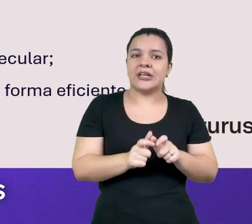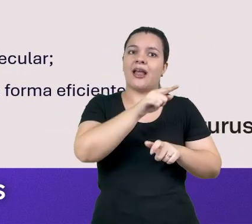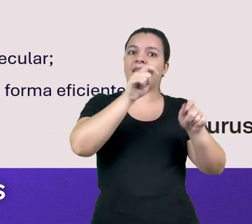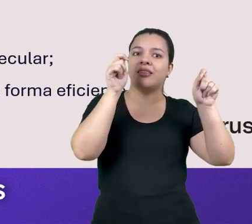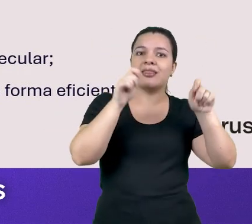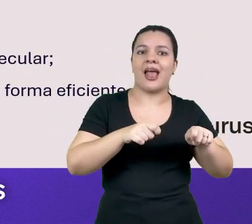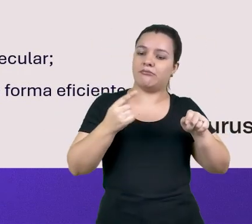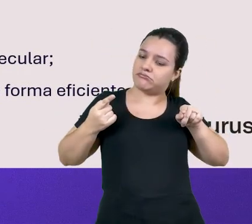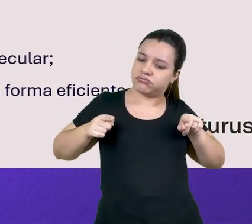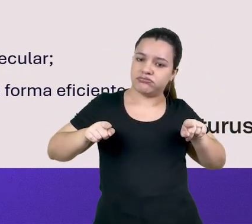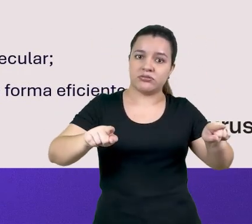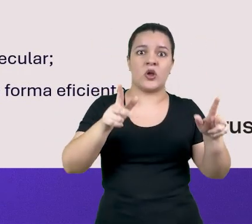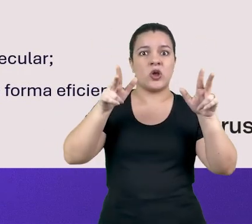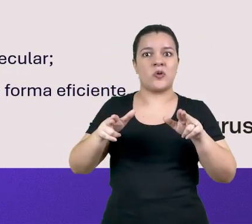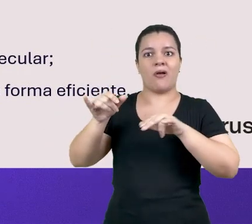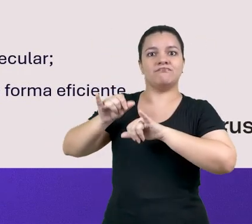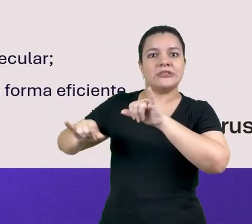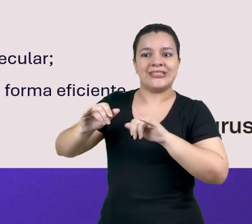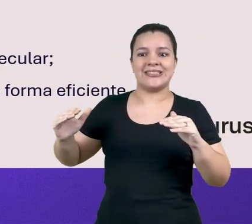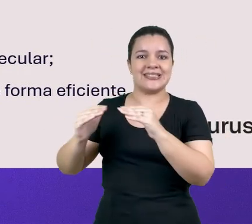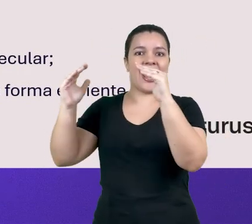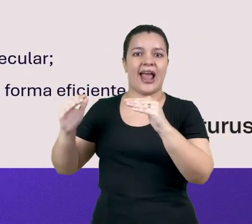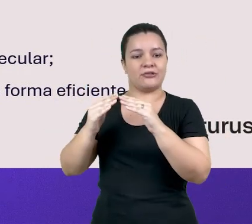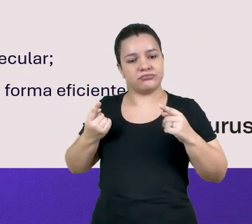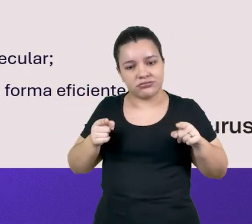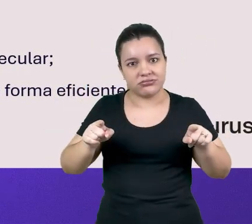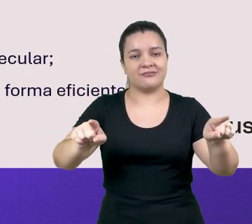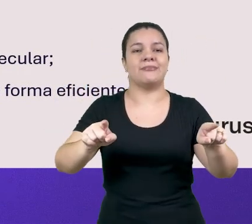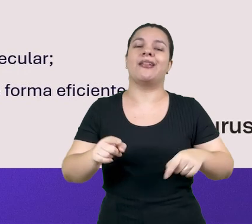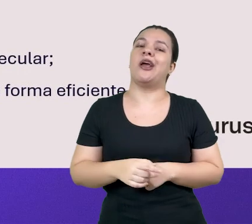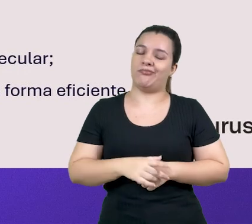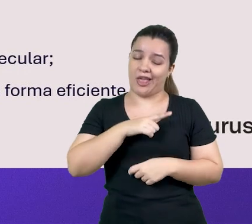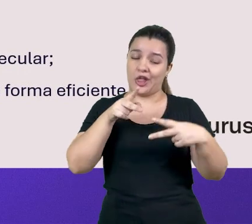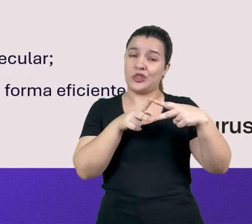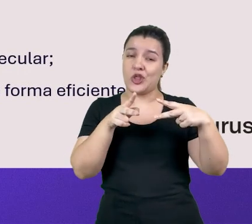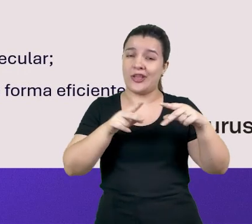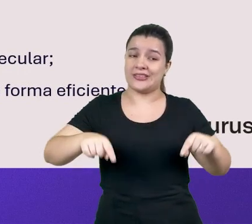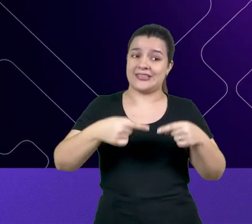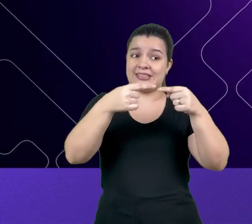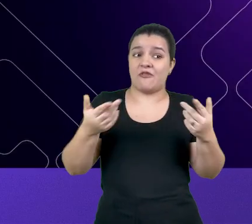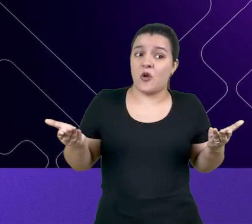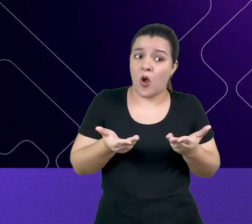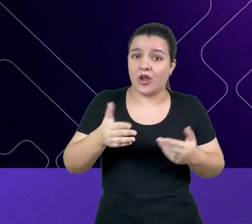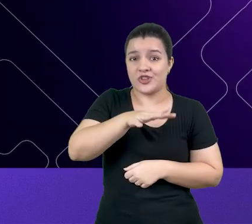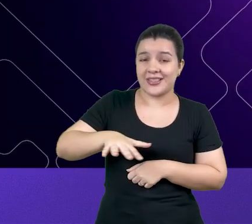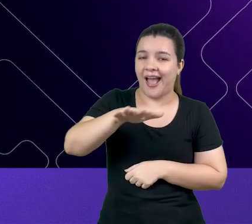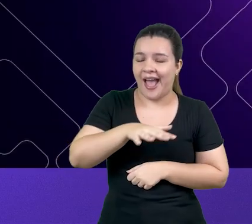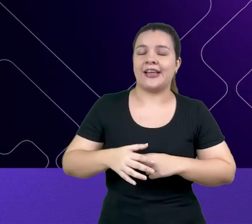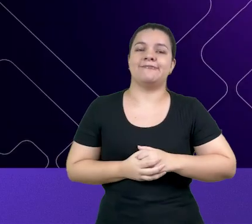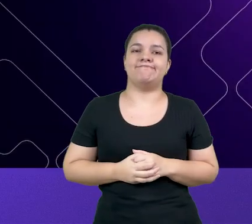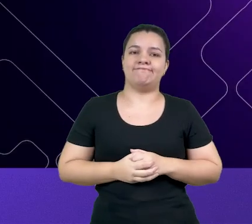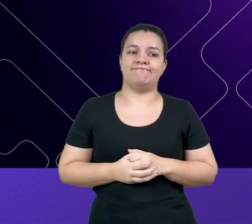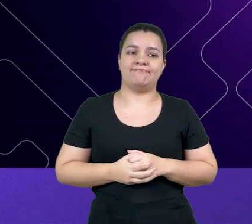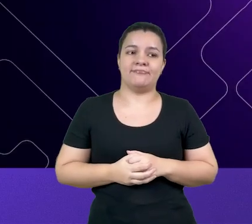atingir esses estados. Então, esses são os dois desafios que a gente tem hoje. Bom, e de uma